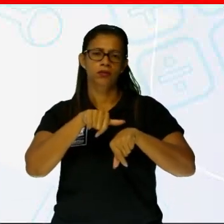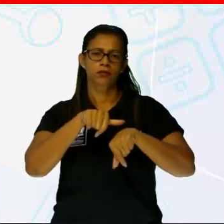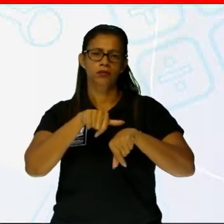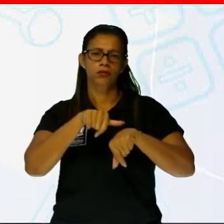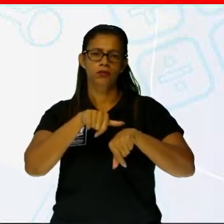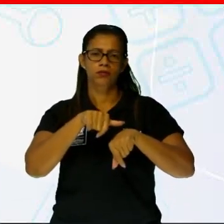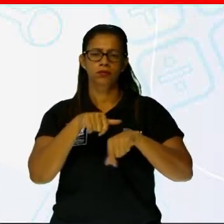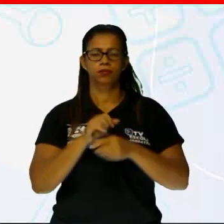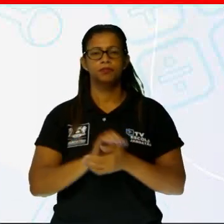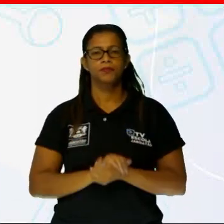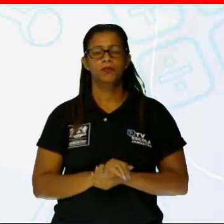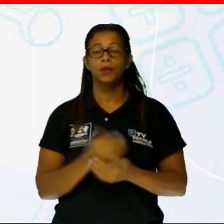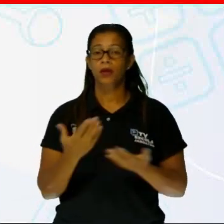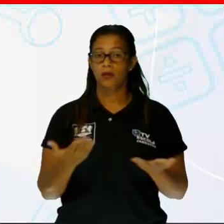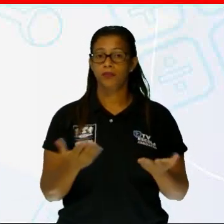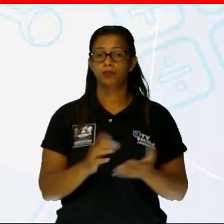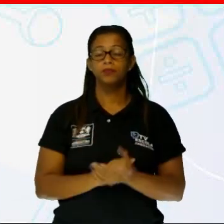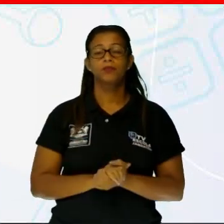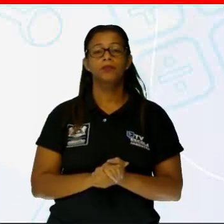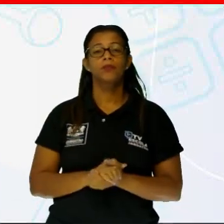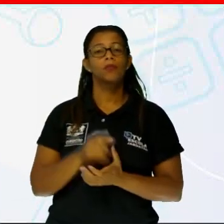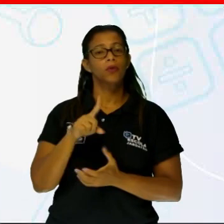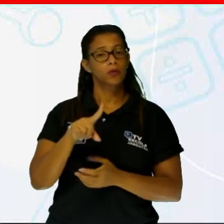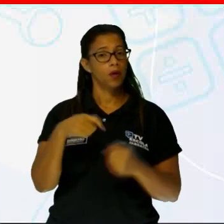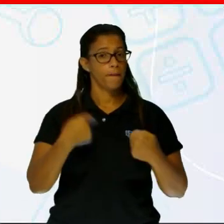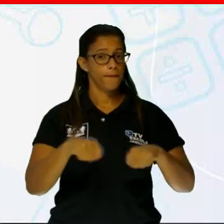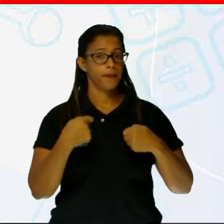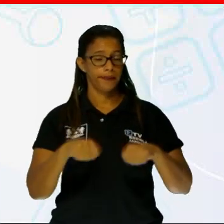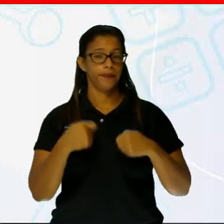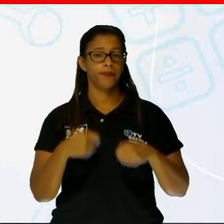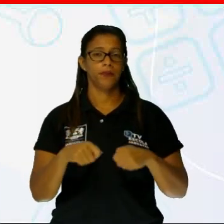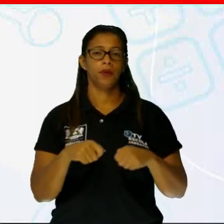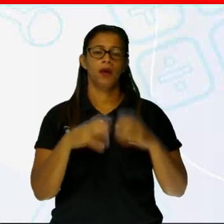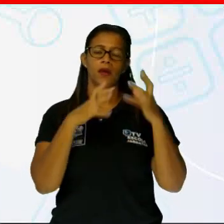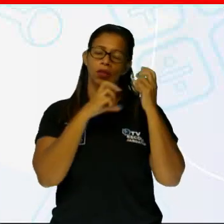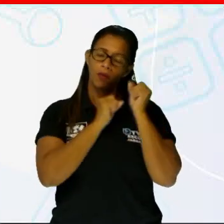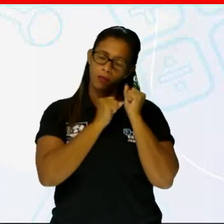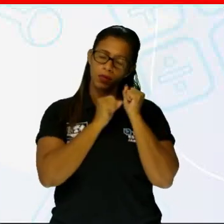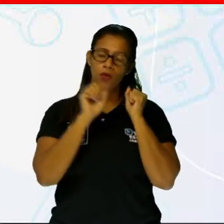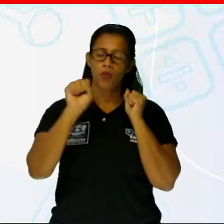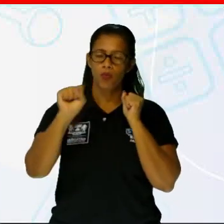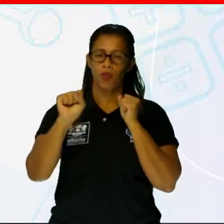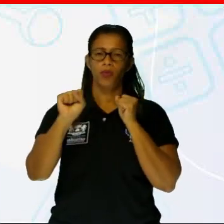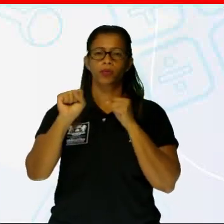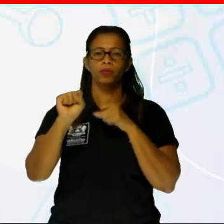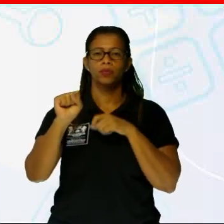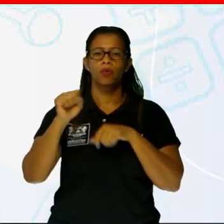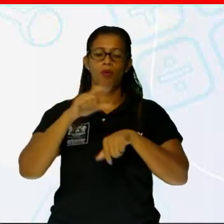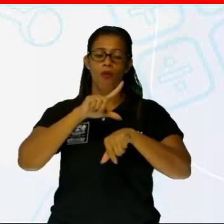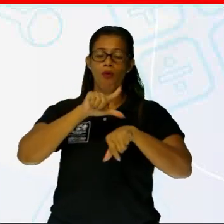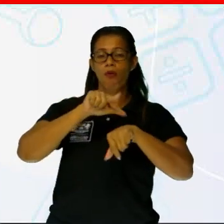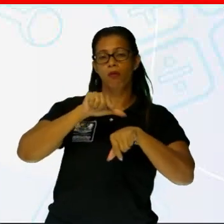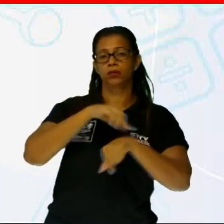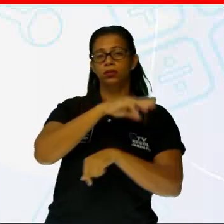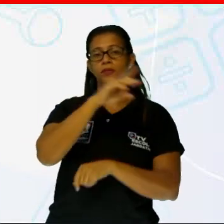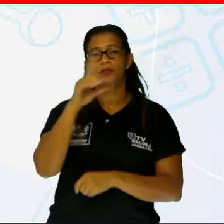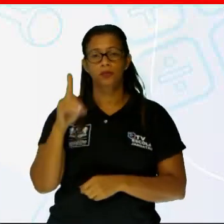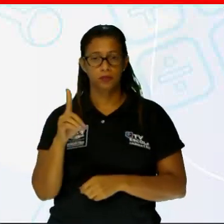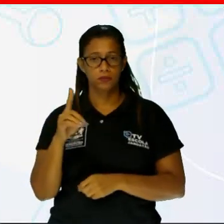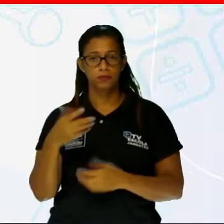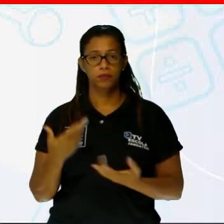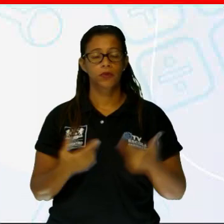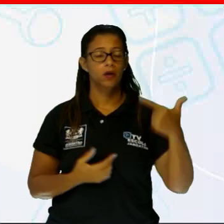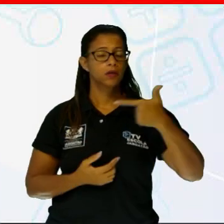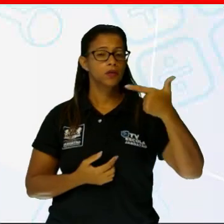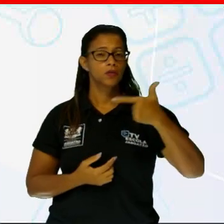gente? Então, imagina, você deveria dormir 8 horas por dia. Segunda sentença, vocês vão traduzir essa daqui, ó. A água deve